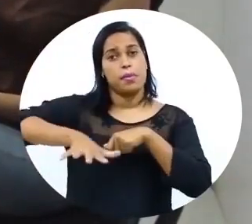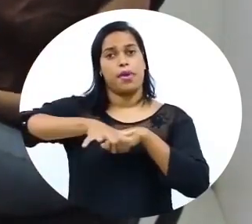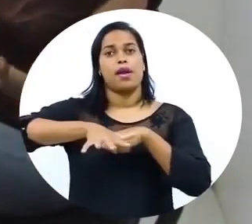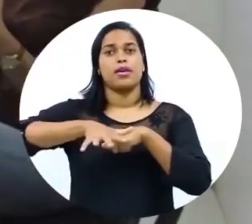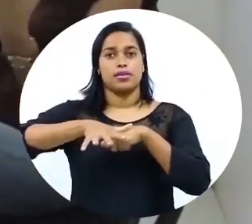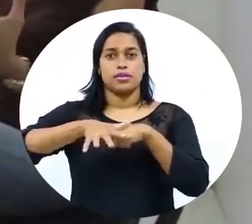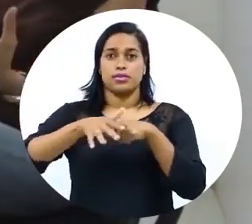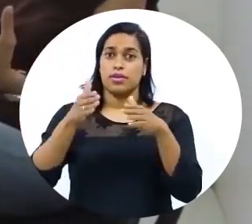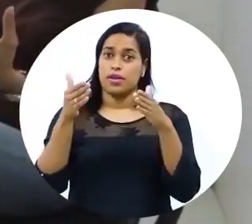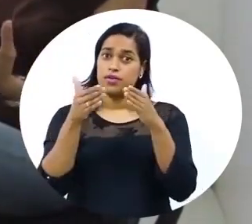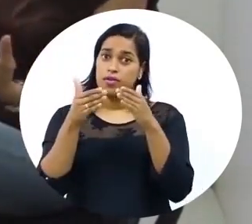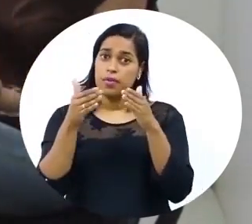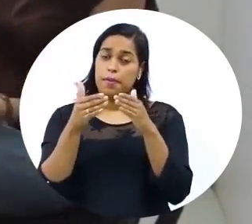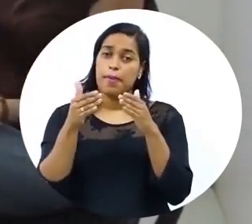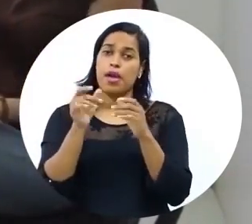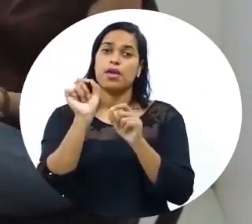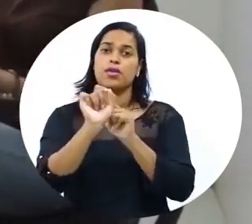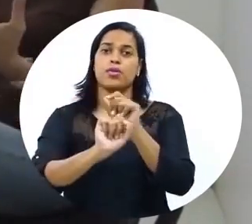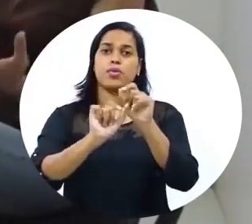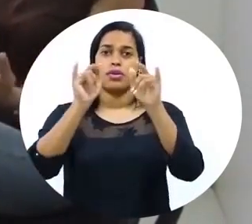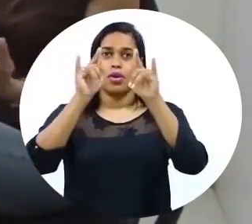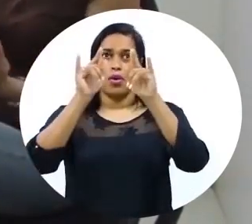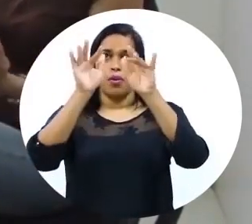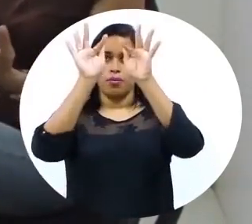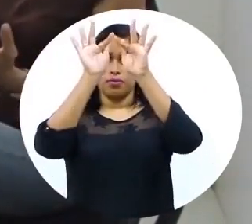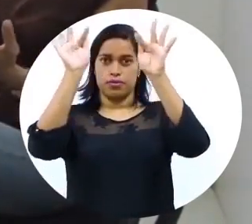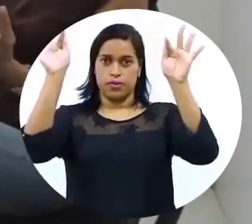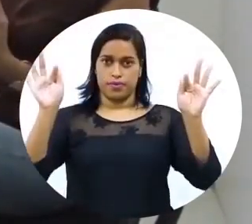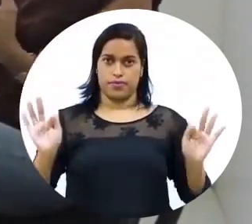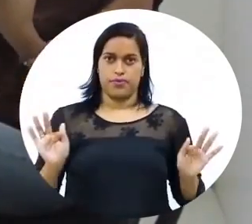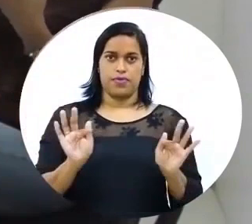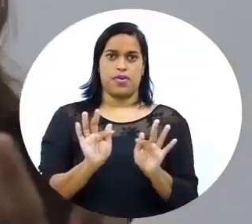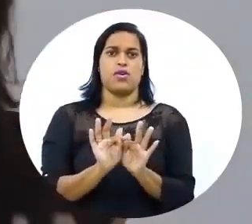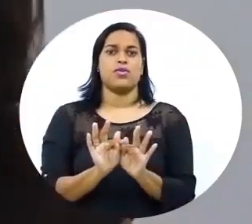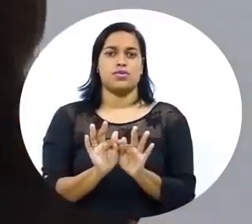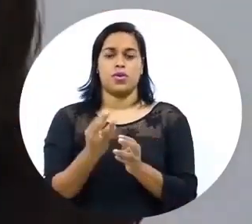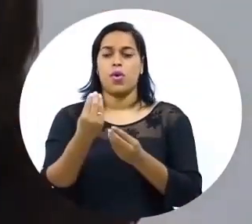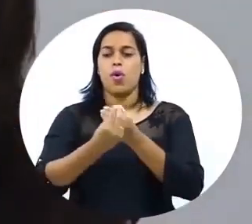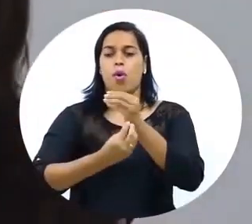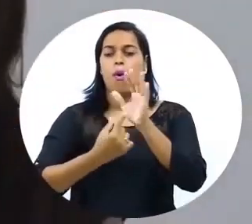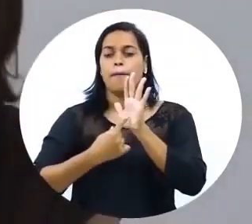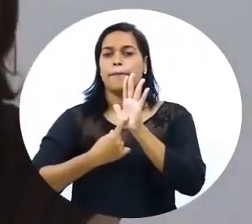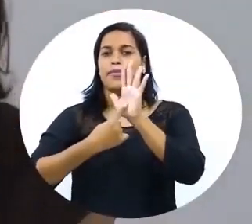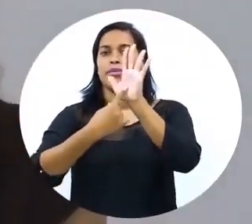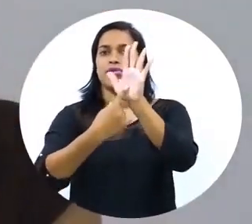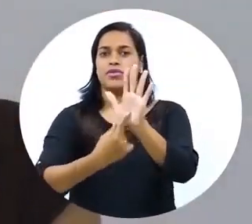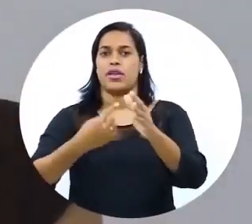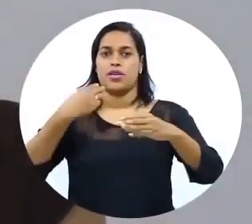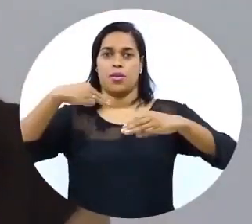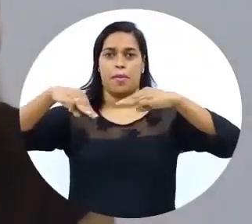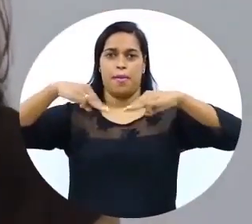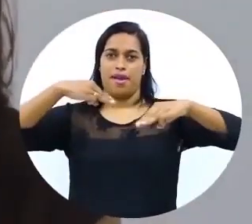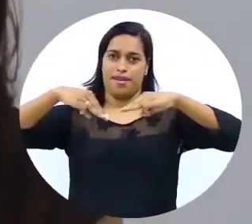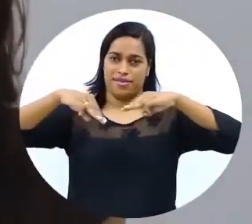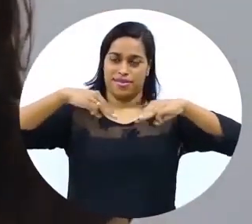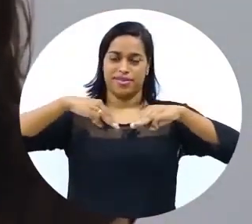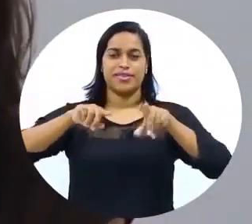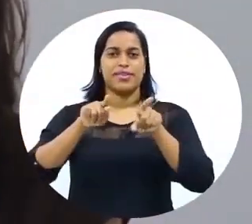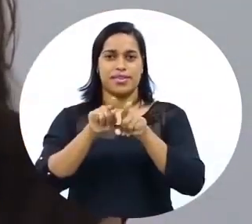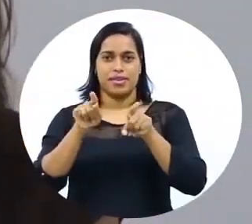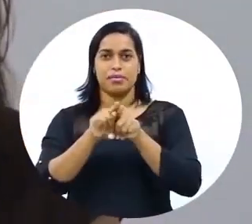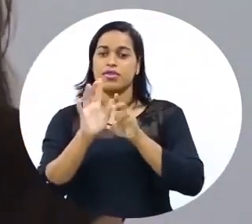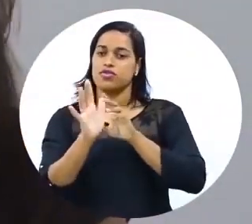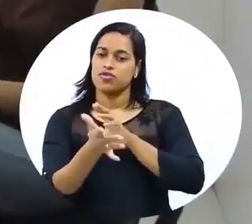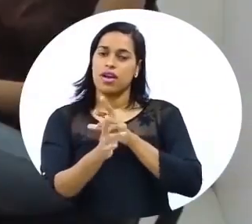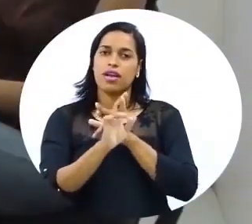gente solicita um portfólio. Então não é um currículo. A forma de abordagem para a área do marketing já é uma